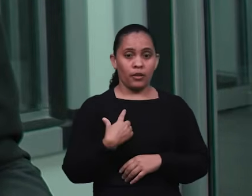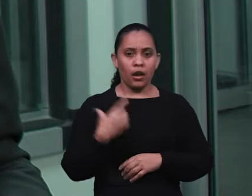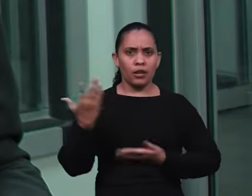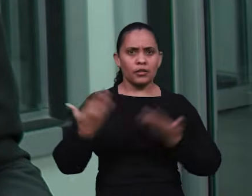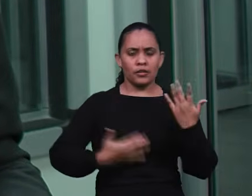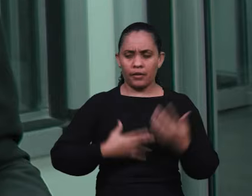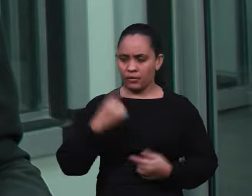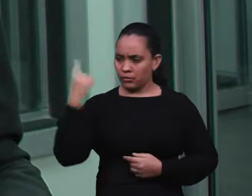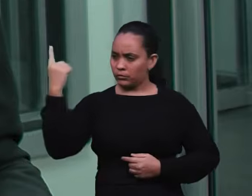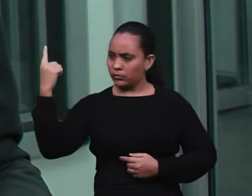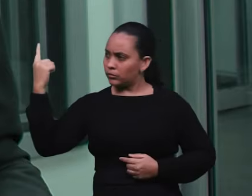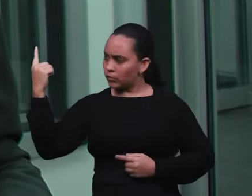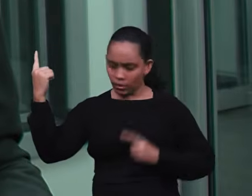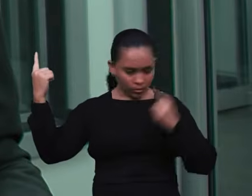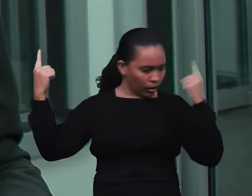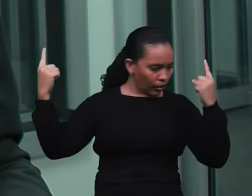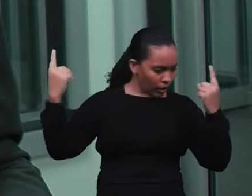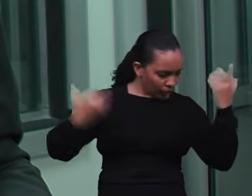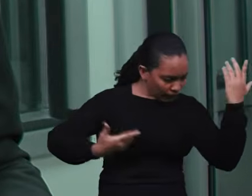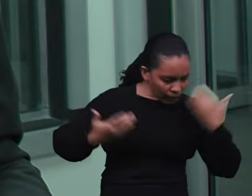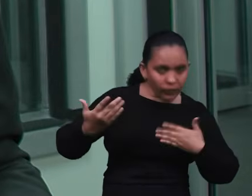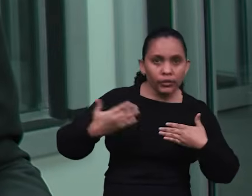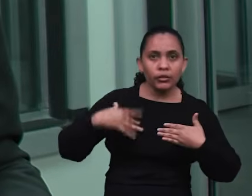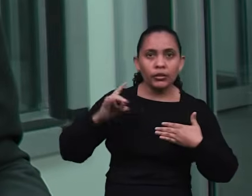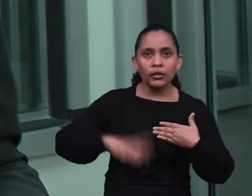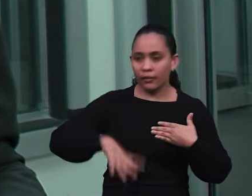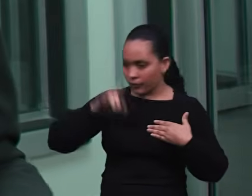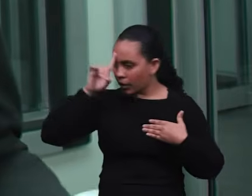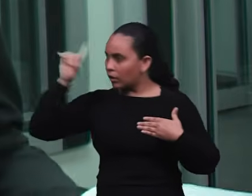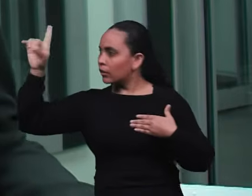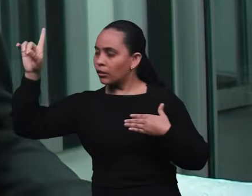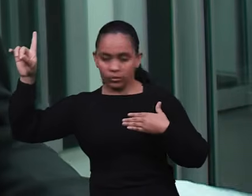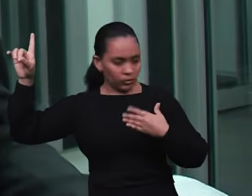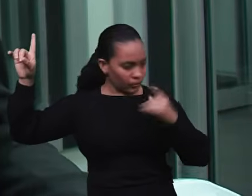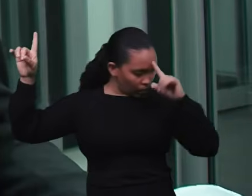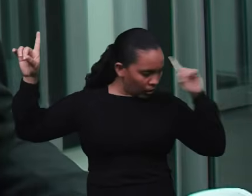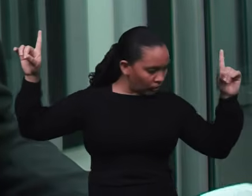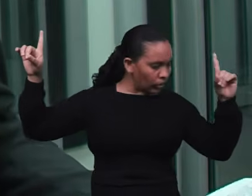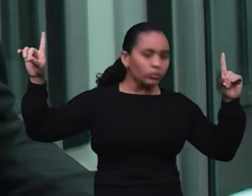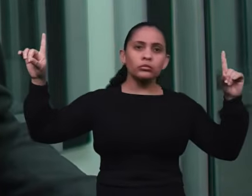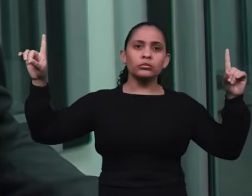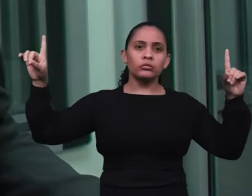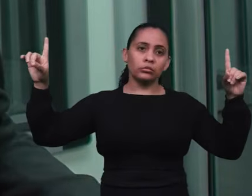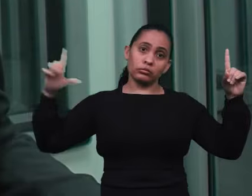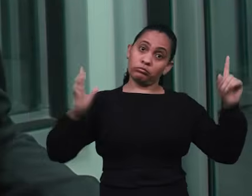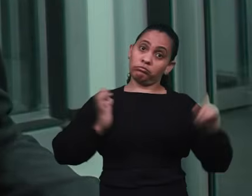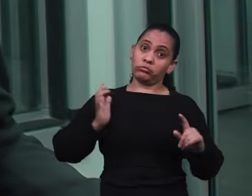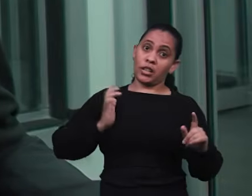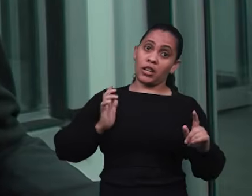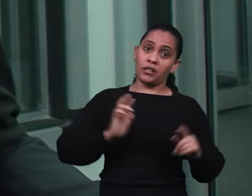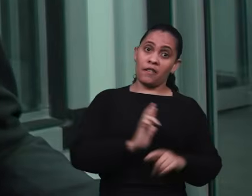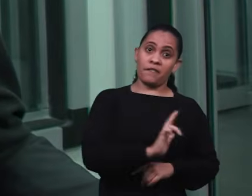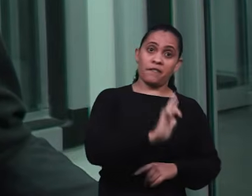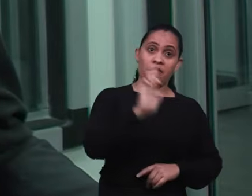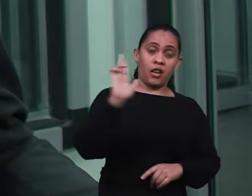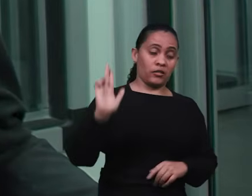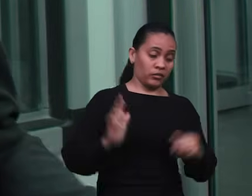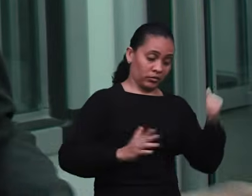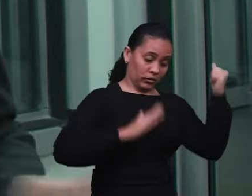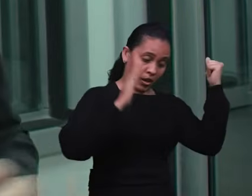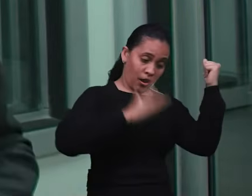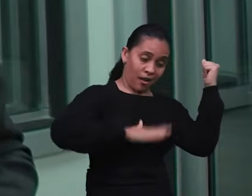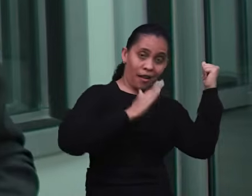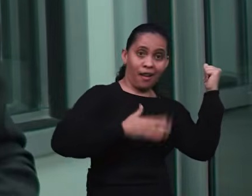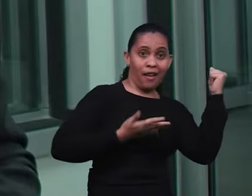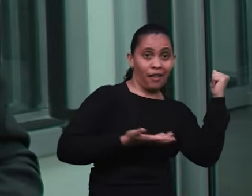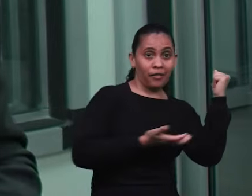um, desprezará o outro. Não poder servir a Deus e a mamon. O que é mamon? Riqueza, dinheiro. Então você não pode, a palavra